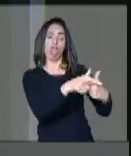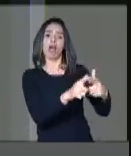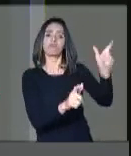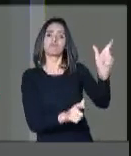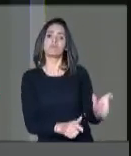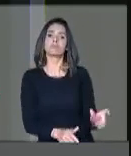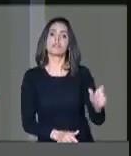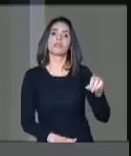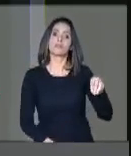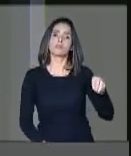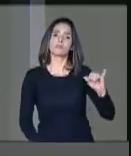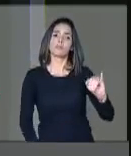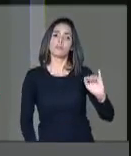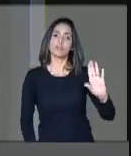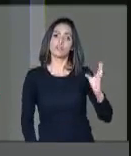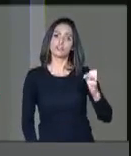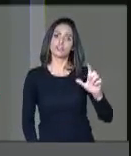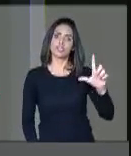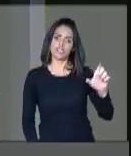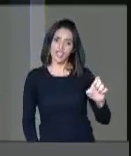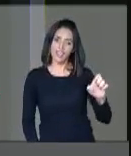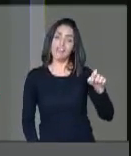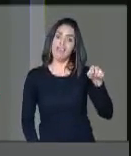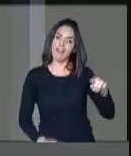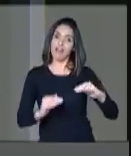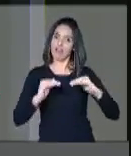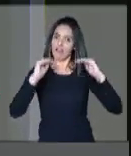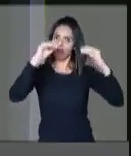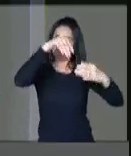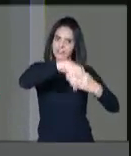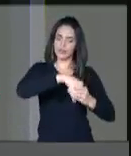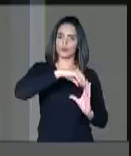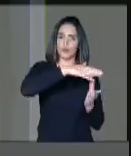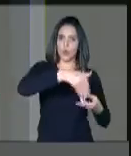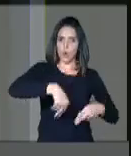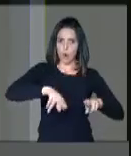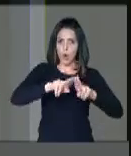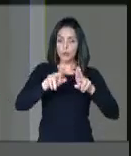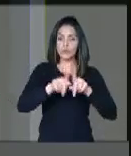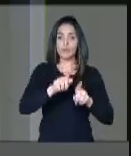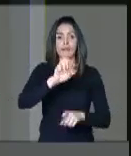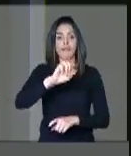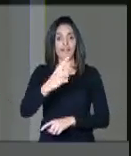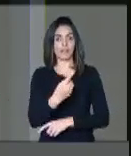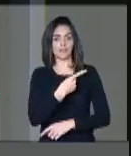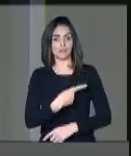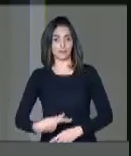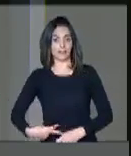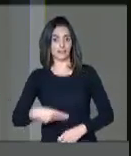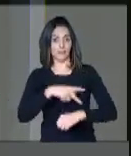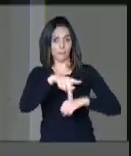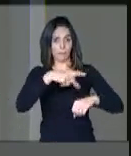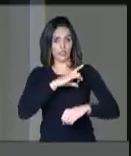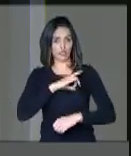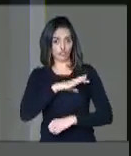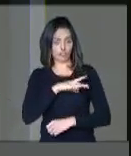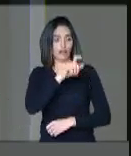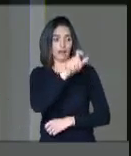das Nações Unidas para Direitos Humanos e ex-presidente do Chile, Michelle